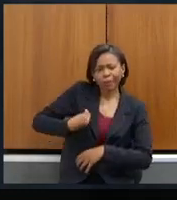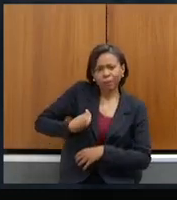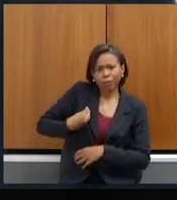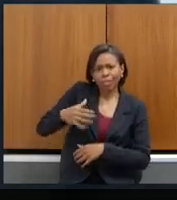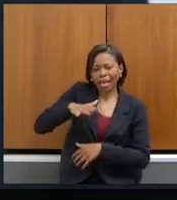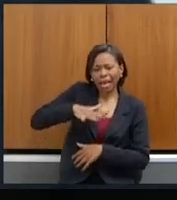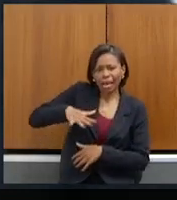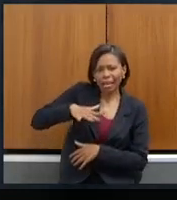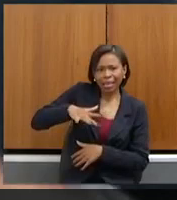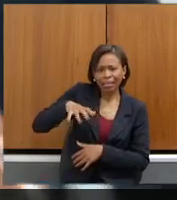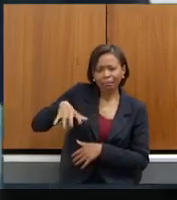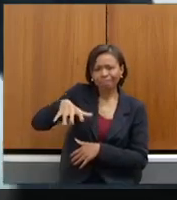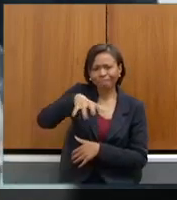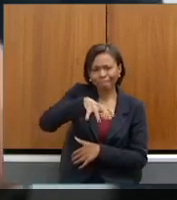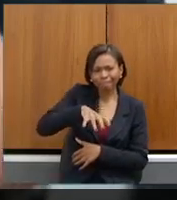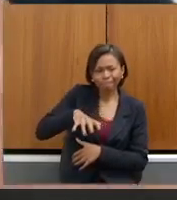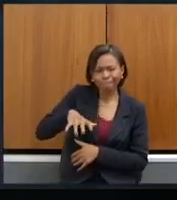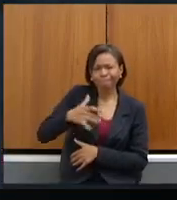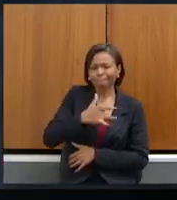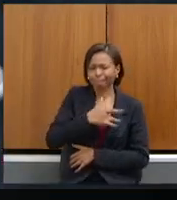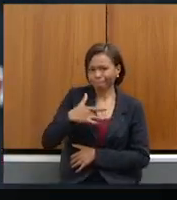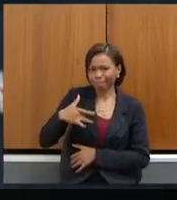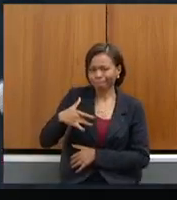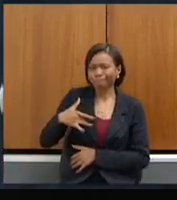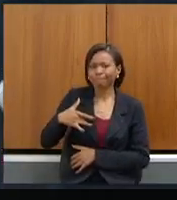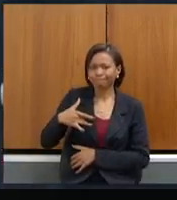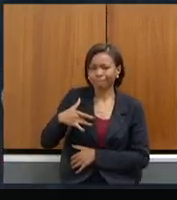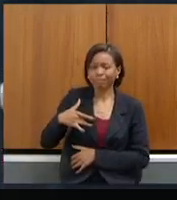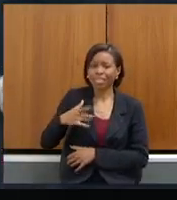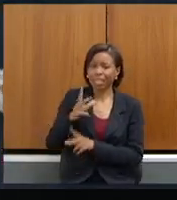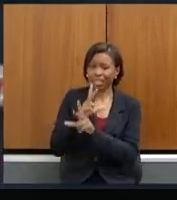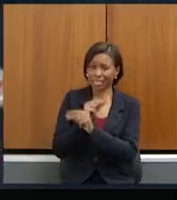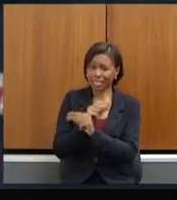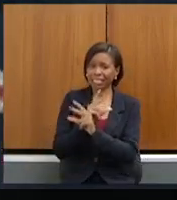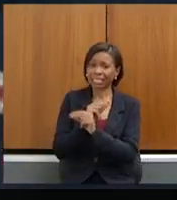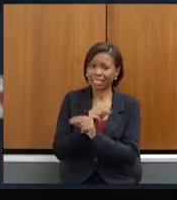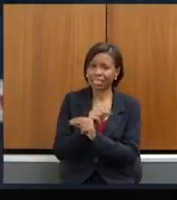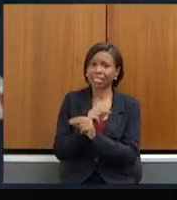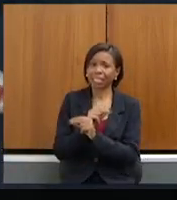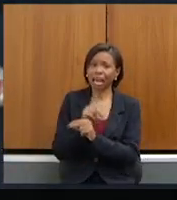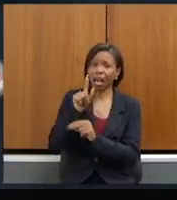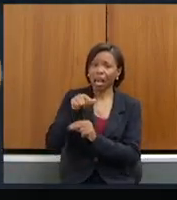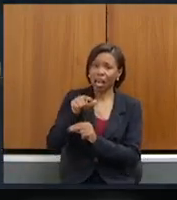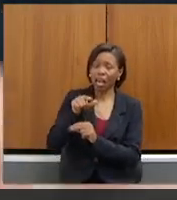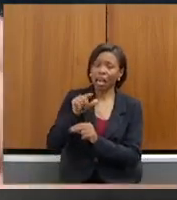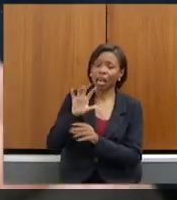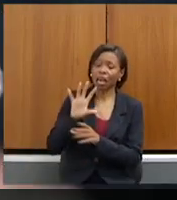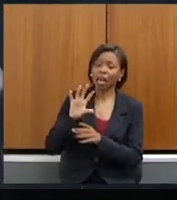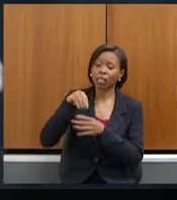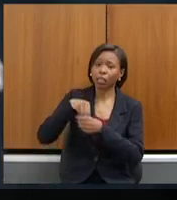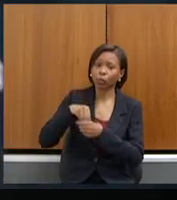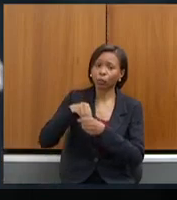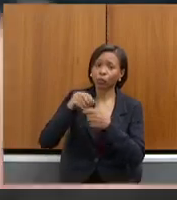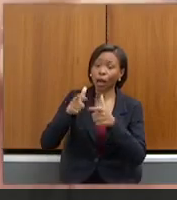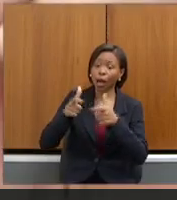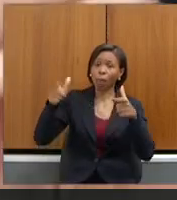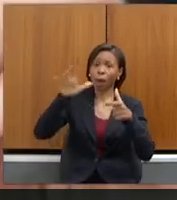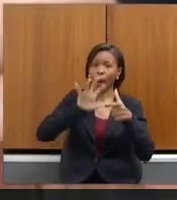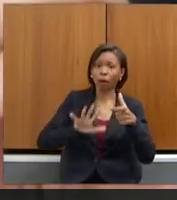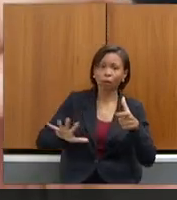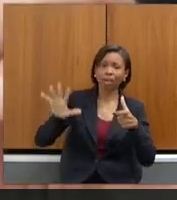de saúde né e sabendo que Patos é sede da macrorregião que alcança